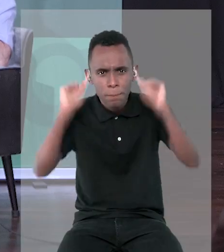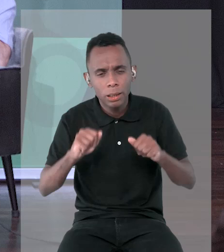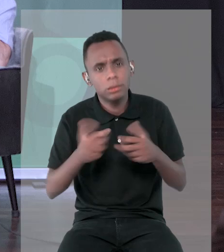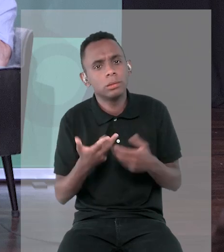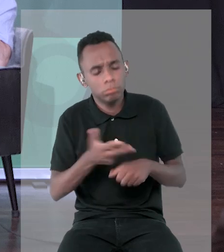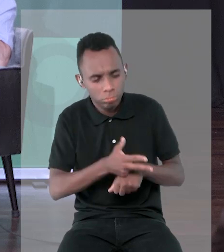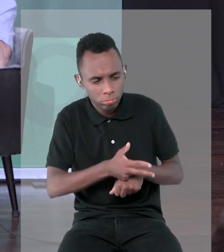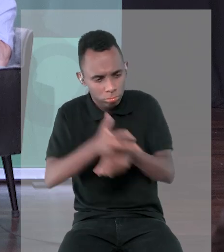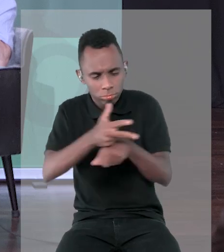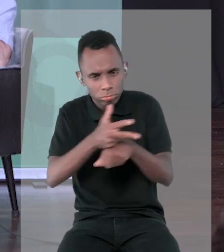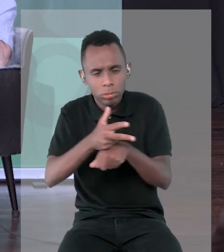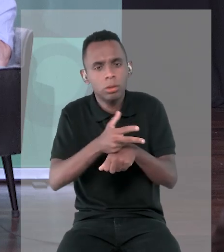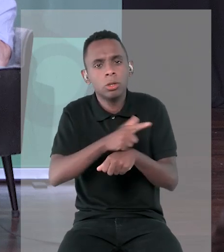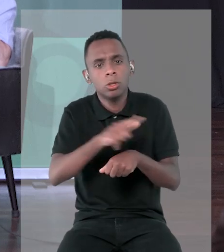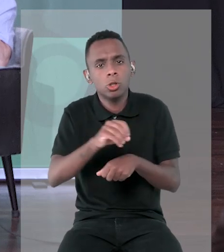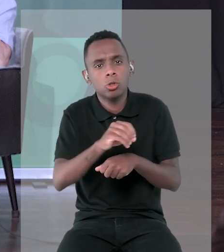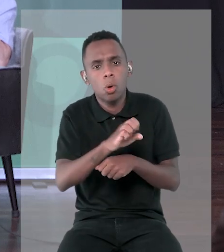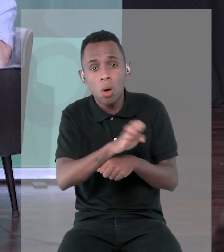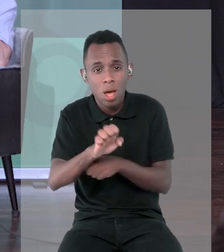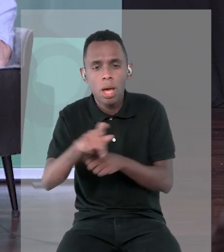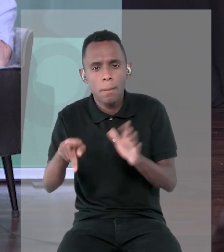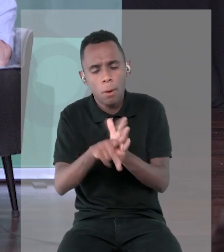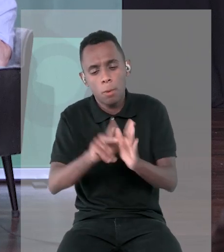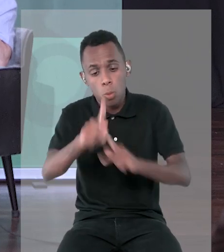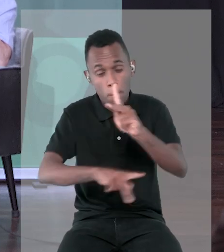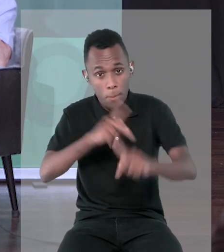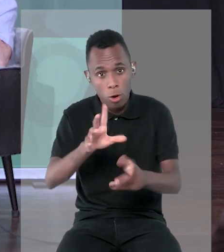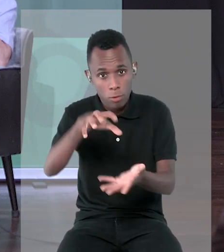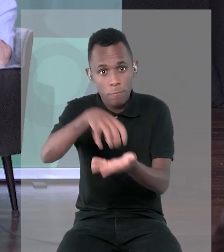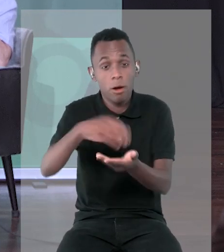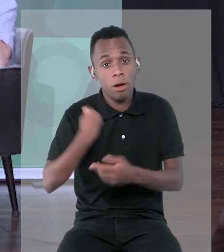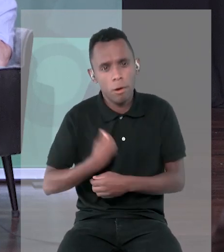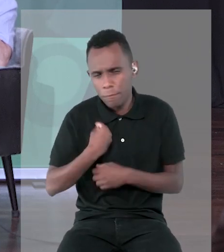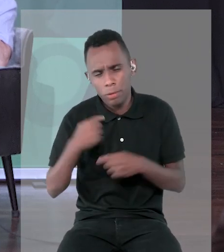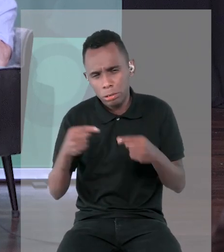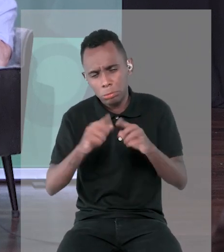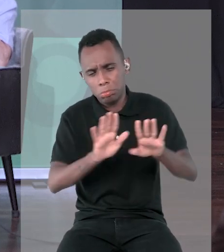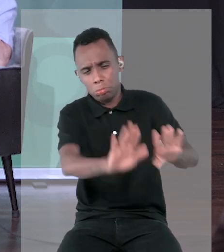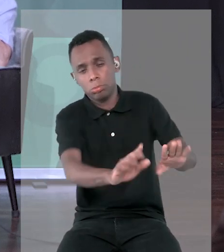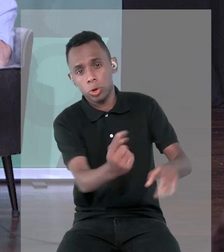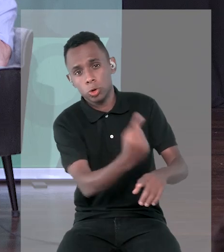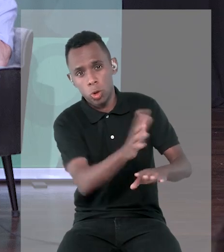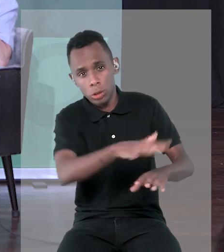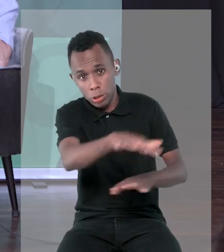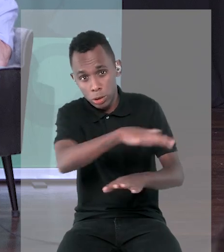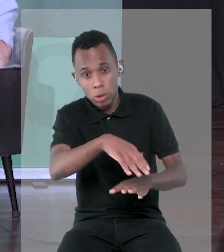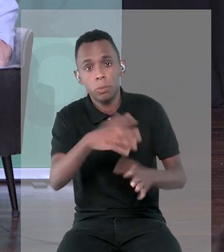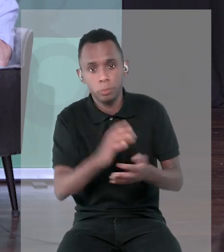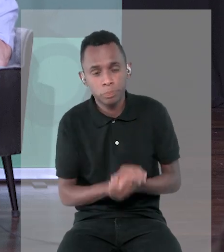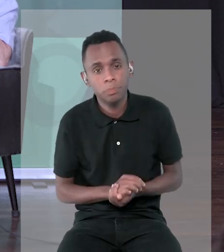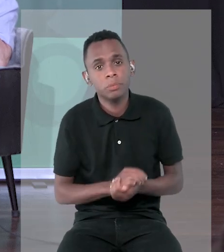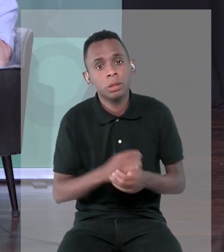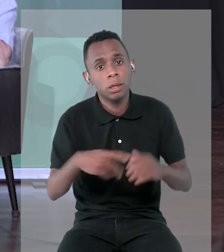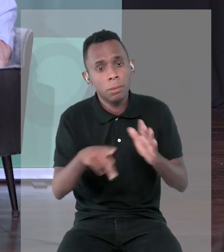o Zoé, que é uma etnia, um povo que ainda vive de uma forma praticamente isolada, no Equador,